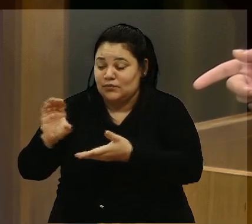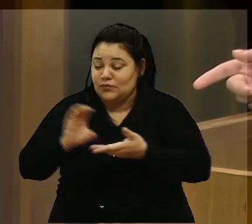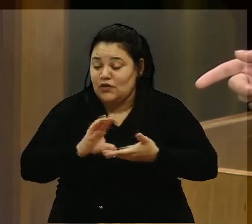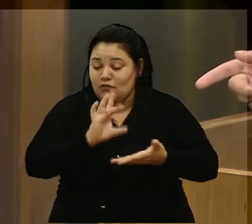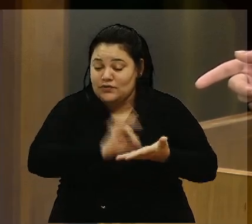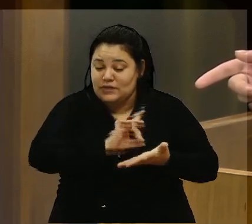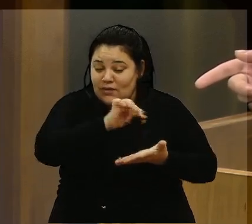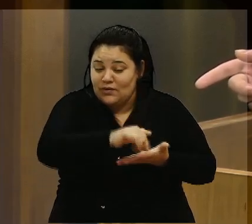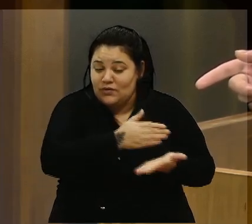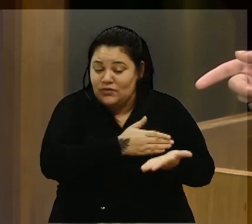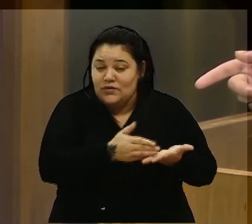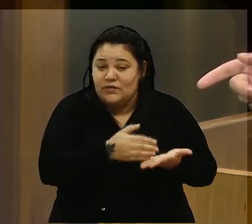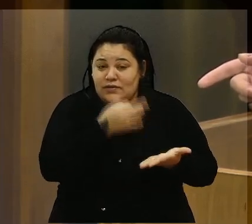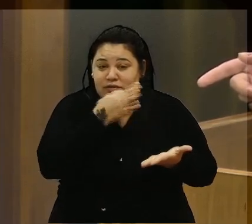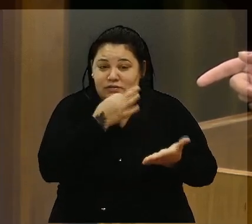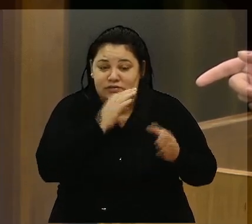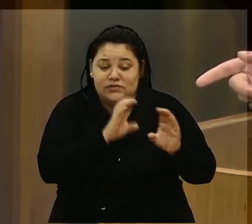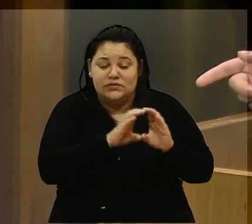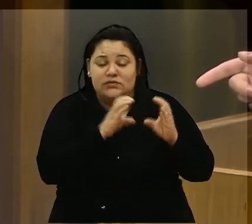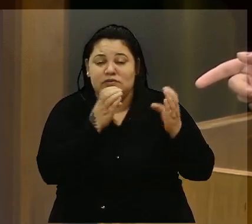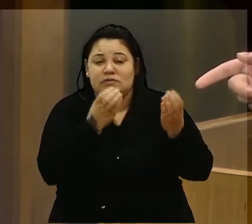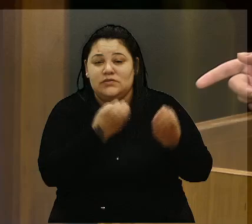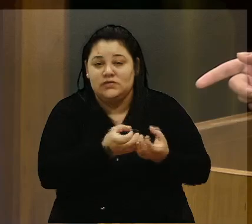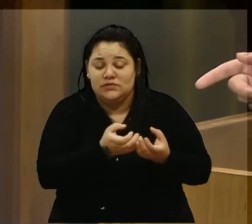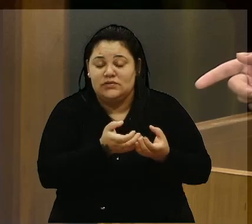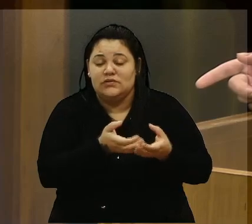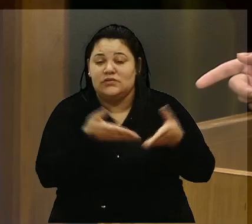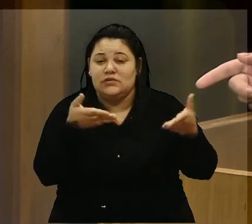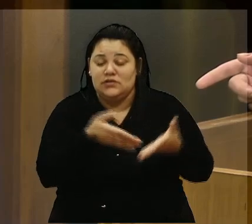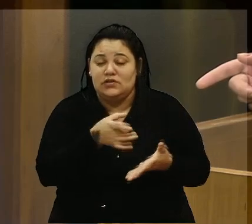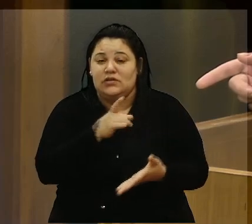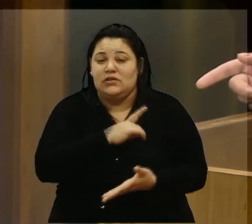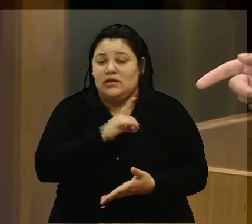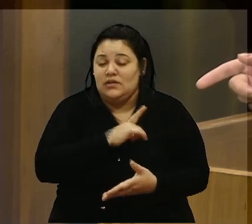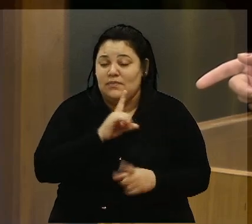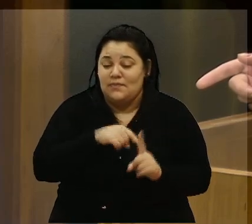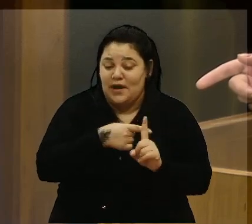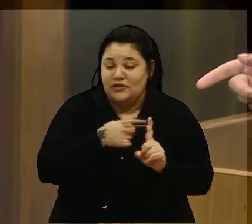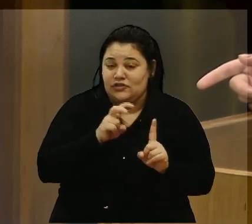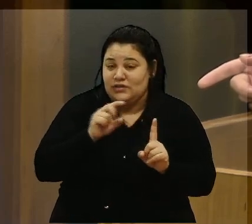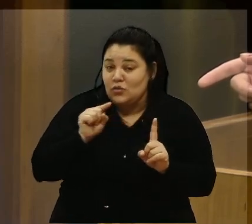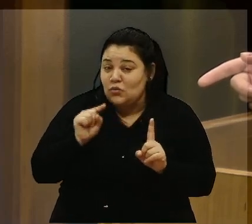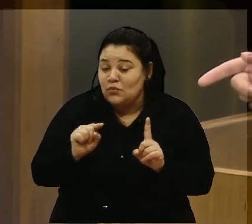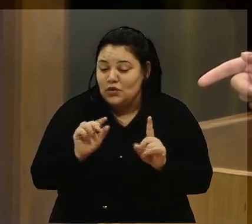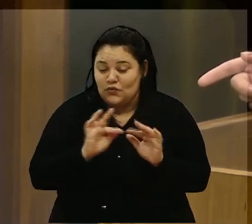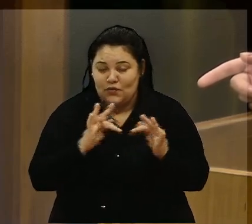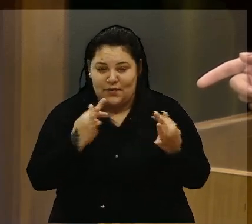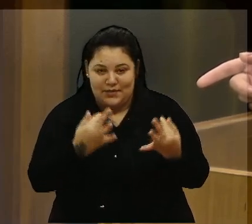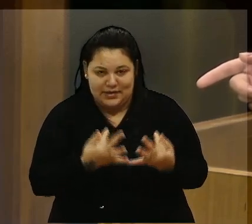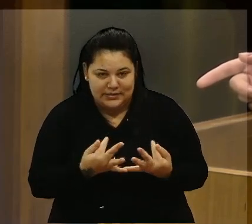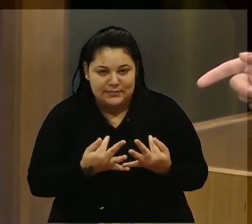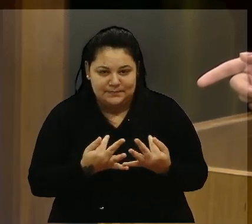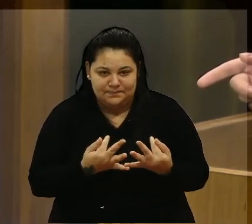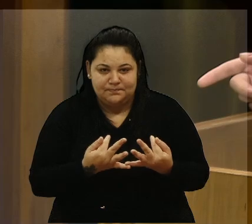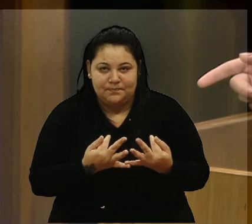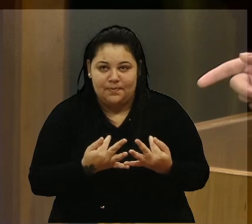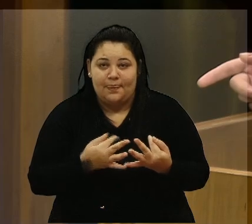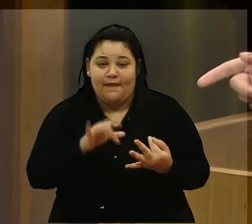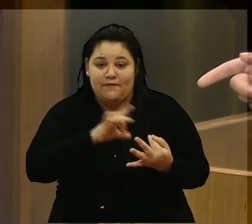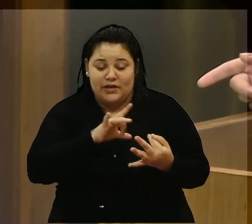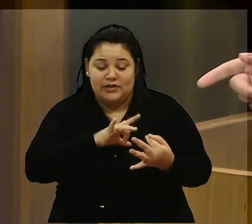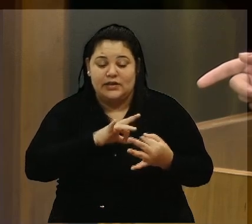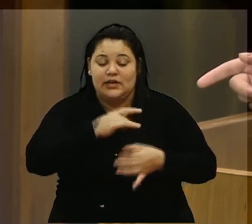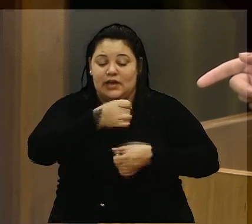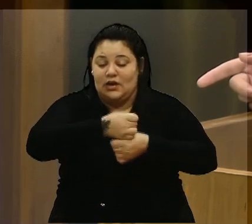do Sul, numa comunidade onde a gente tem mais de 5.000 famílias, aonde a gente vai ter a construção